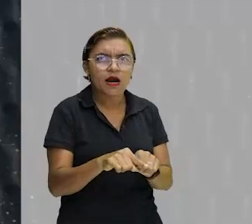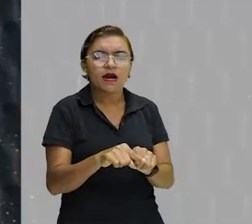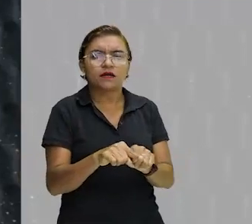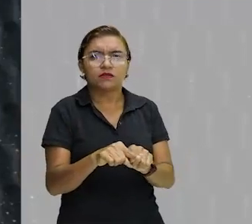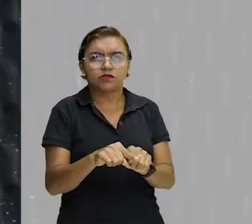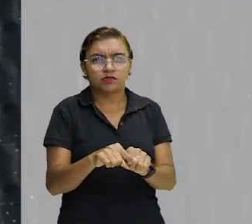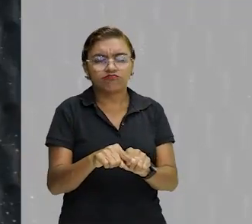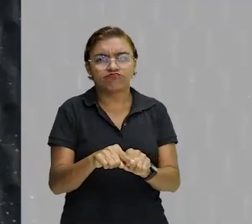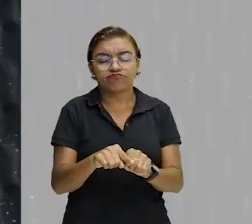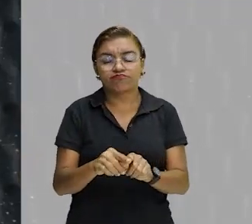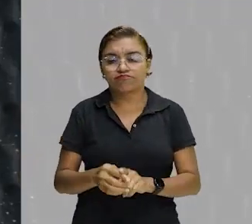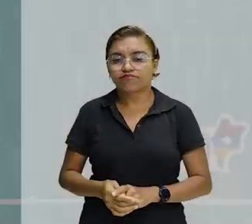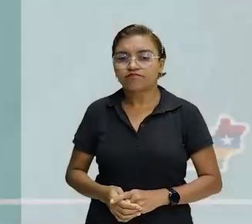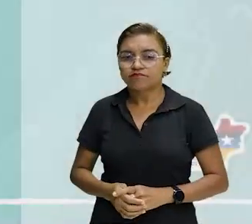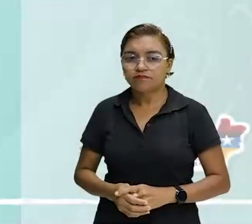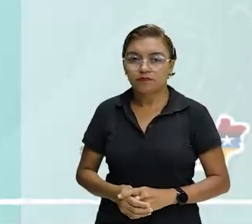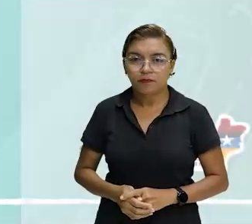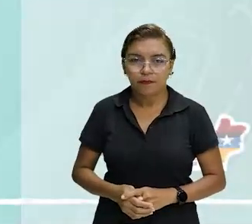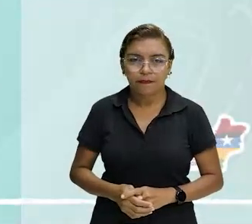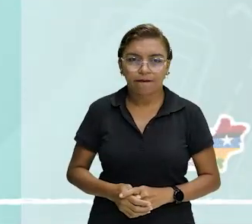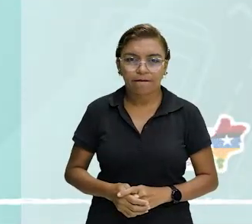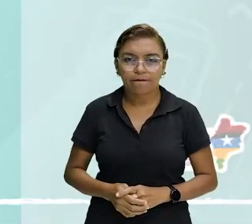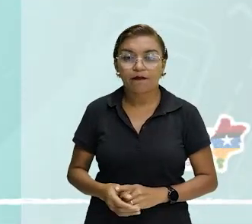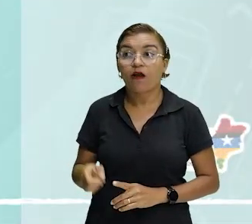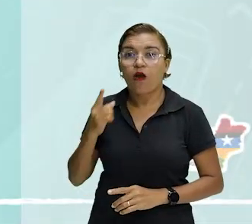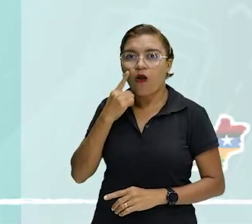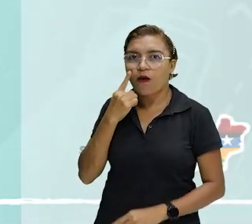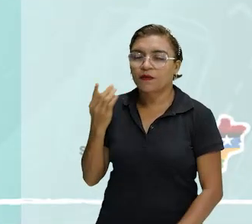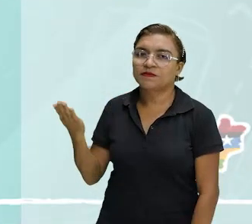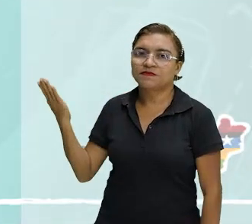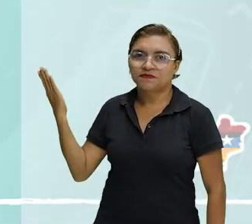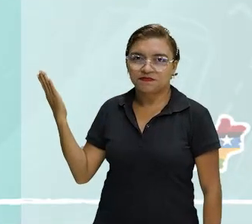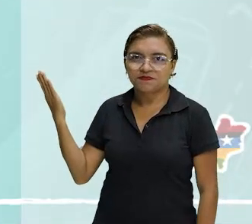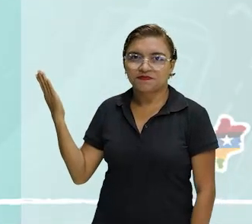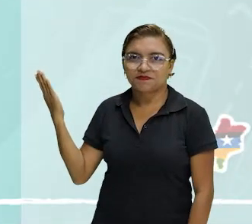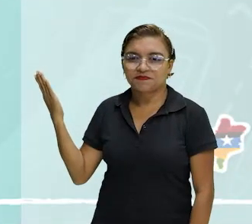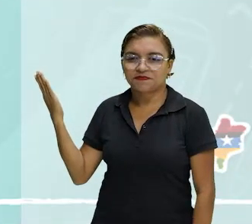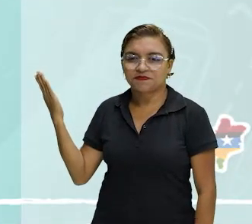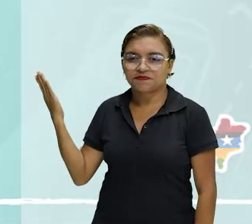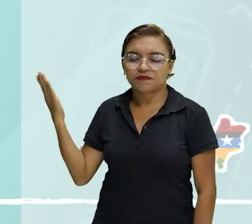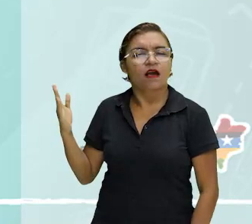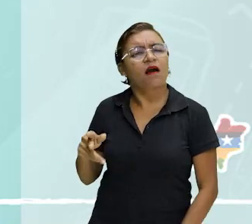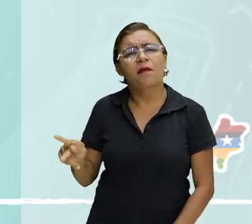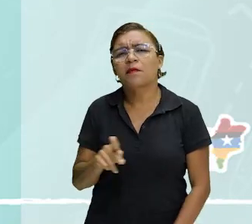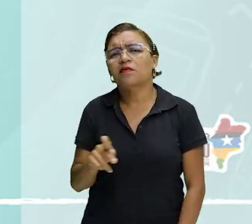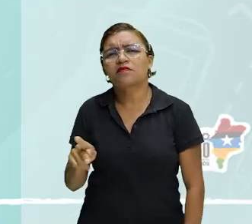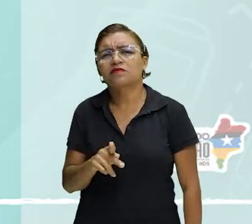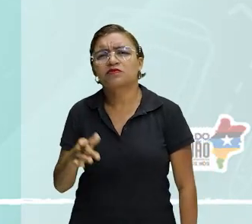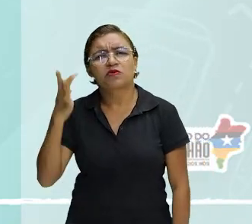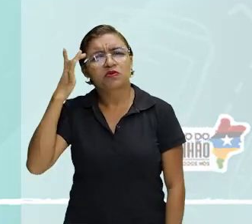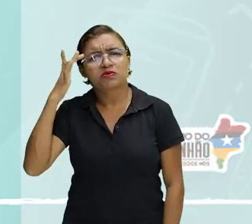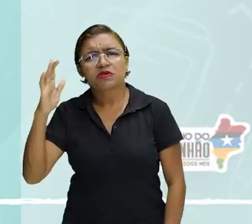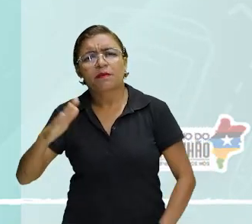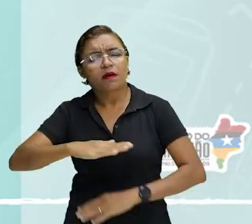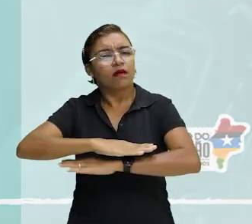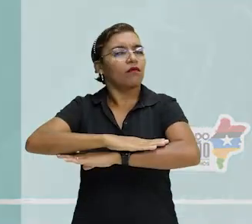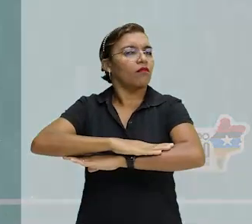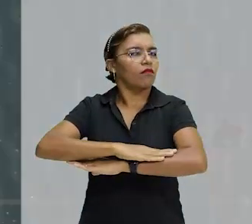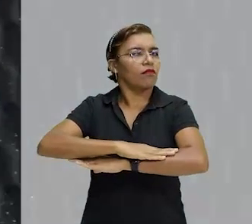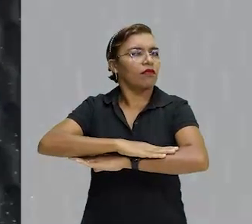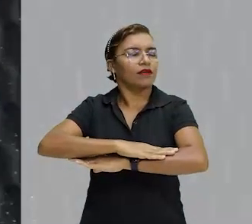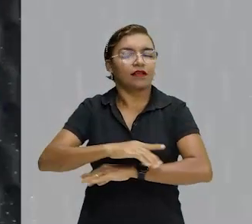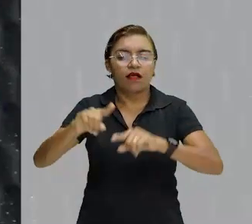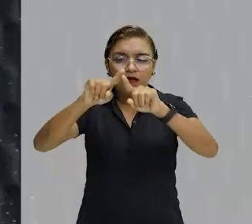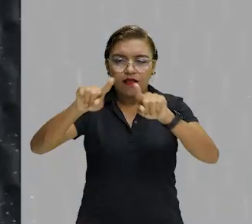sorte, né? Onde se fazia muito isso? Renascimento. Professor, eu não sabia que a Mona Lisa cabia dentro de um